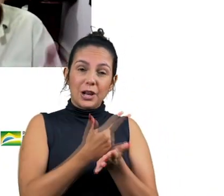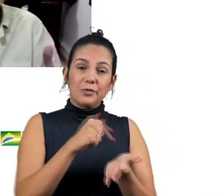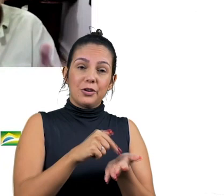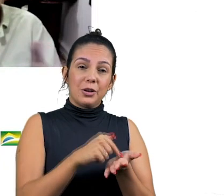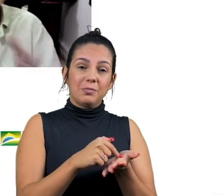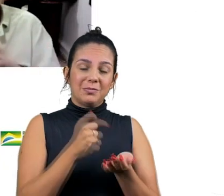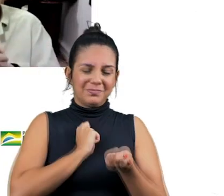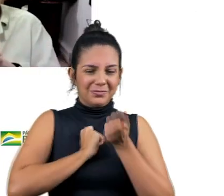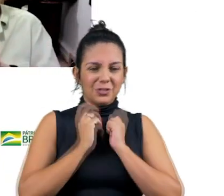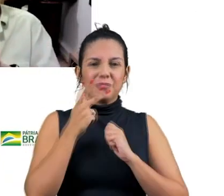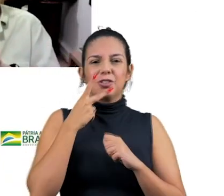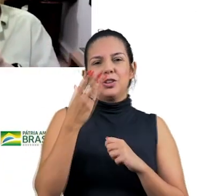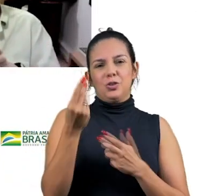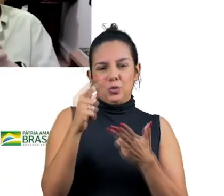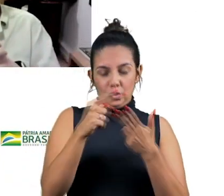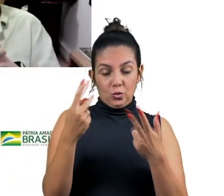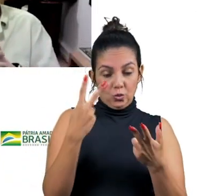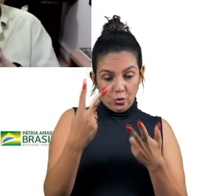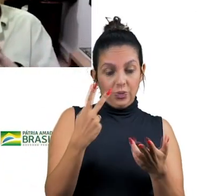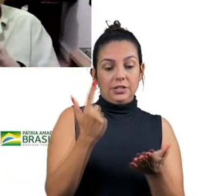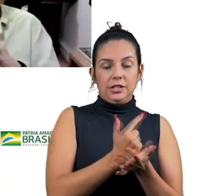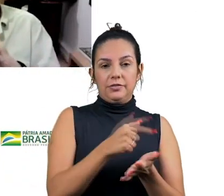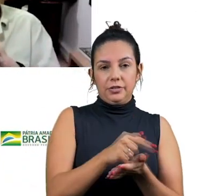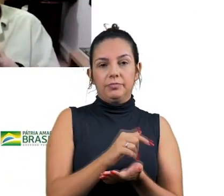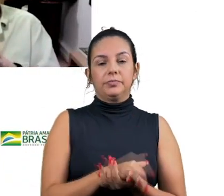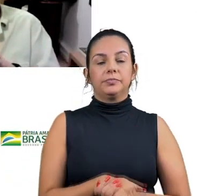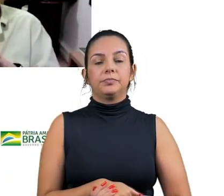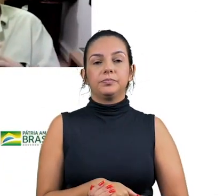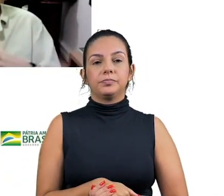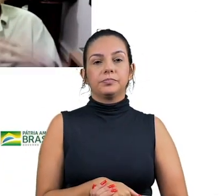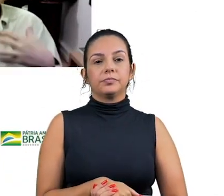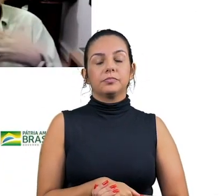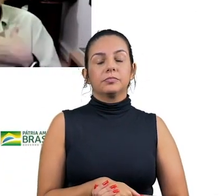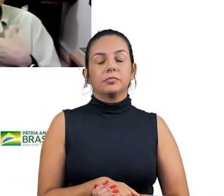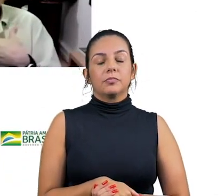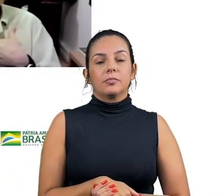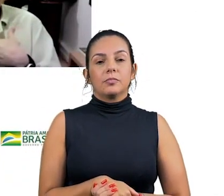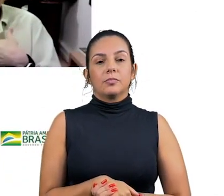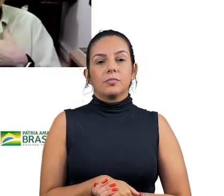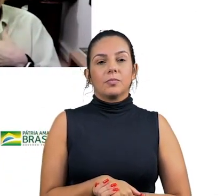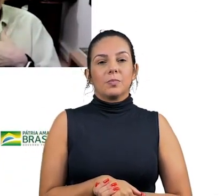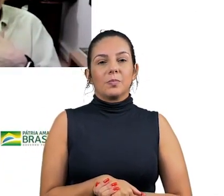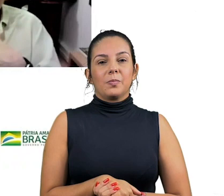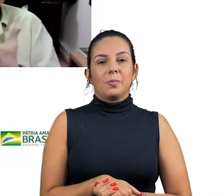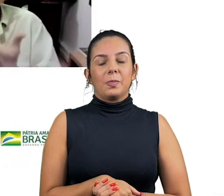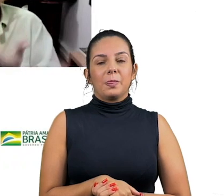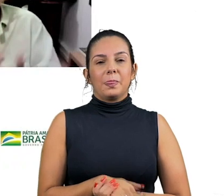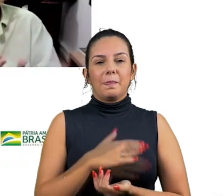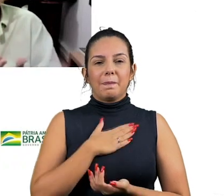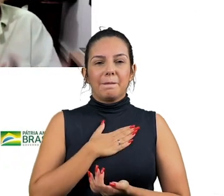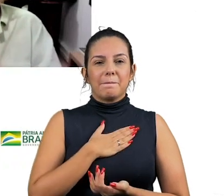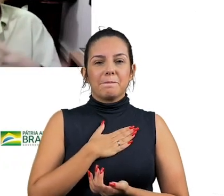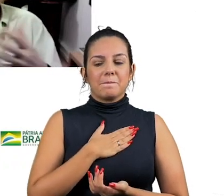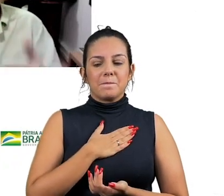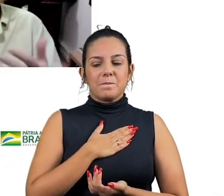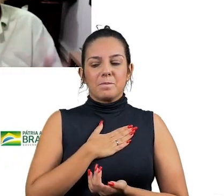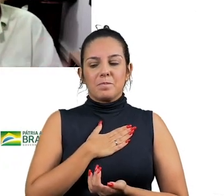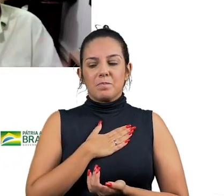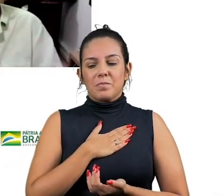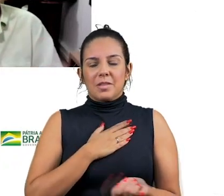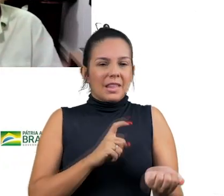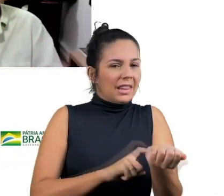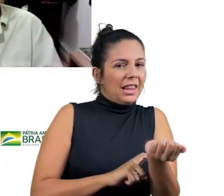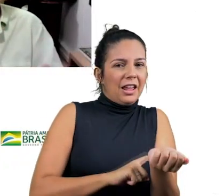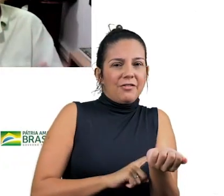livro, aliás, eu falo nos dois, na Era do Imprevisto, no Tempo dos Governantes Incidentais, é a minha inquietação com